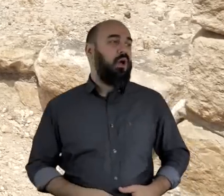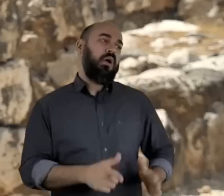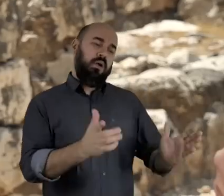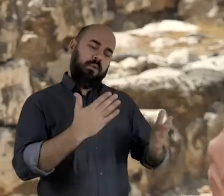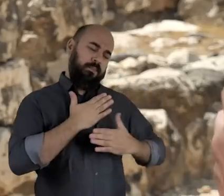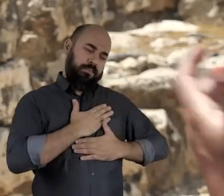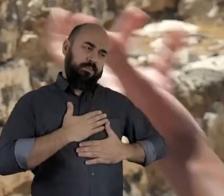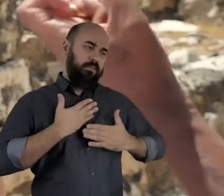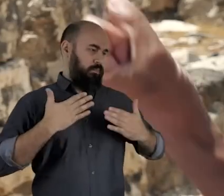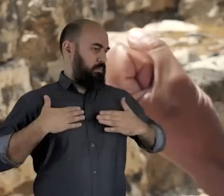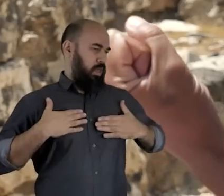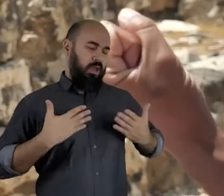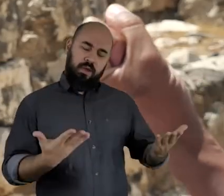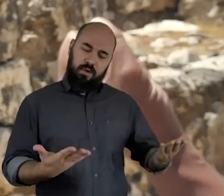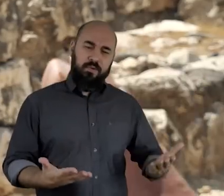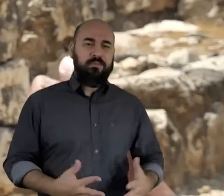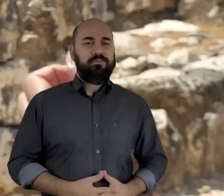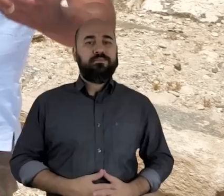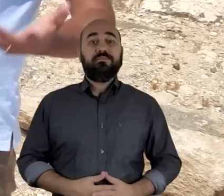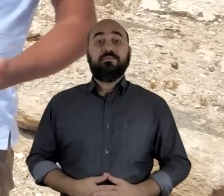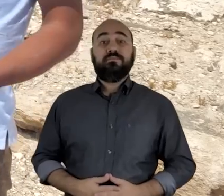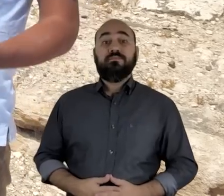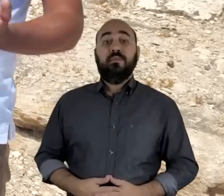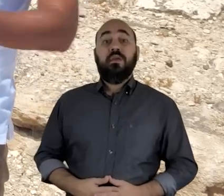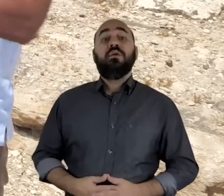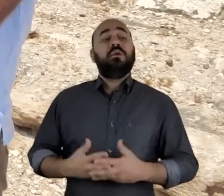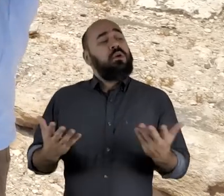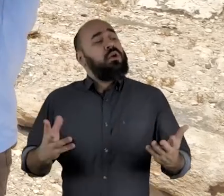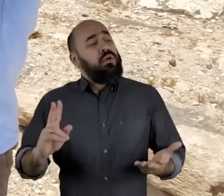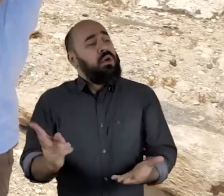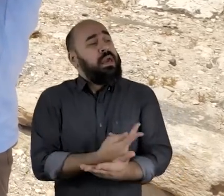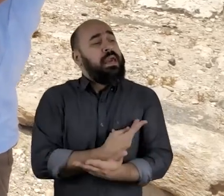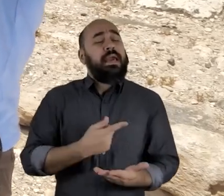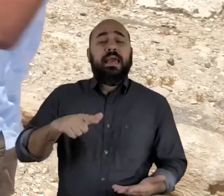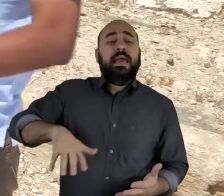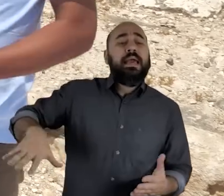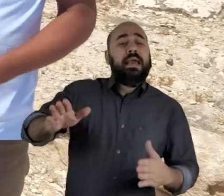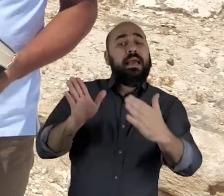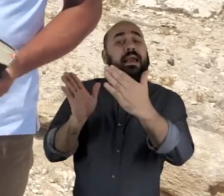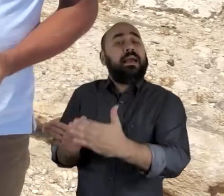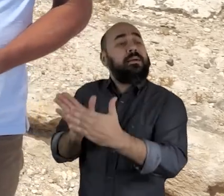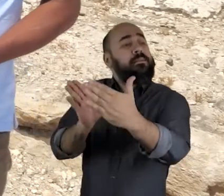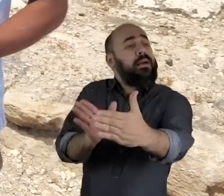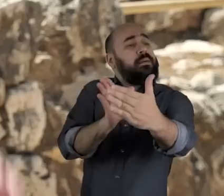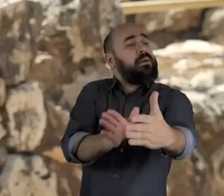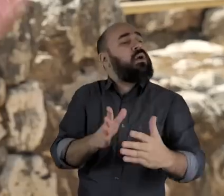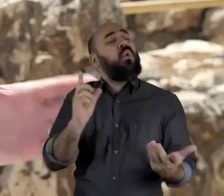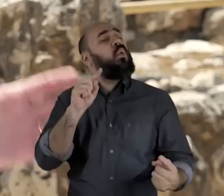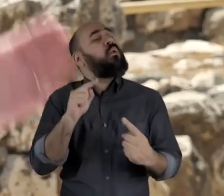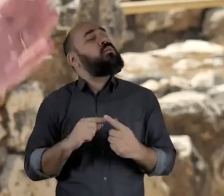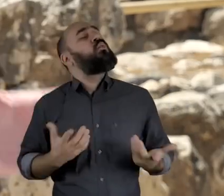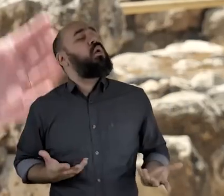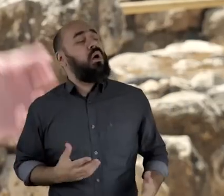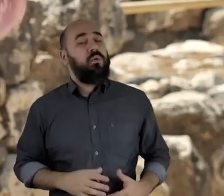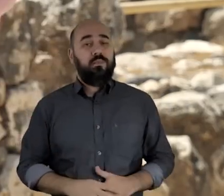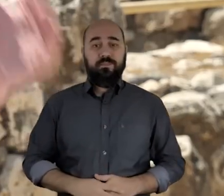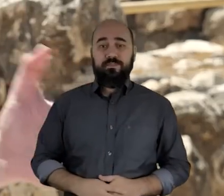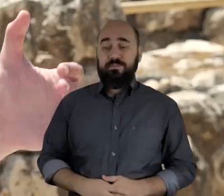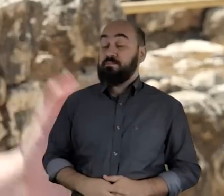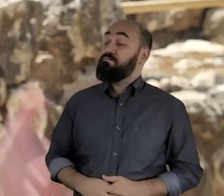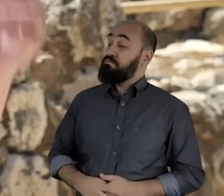meu. Agora, para o pessoal em casa entender, Igor, o que aconteceria? Qual era o objetivo dessas câmeras aqui? O portão era a entrada